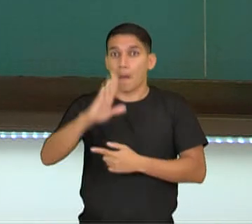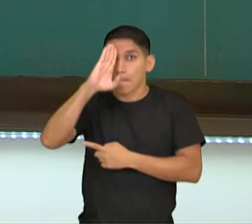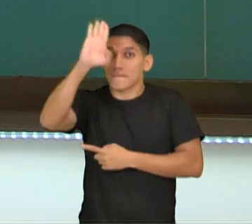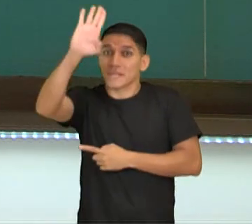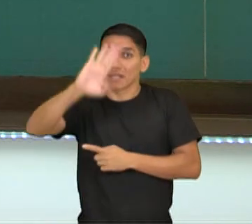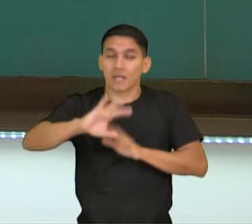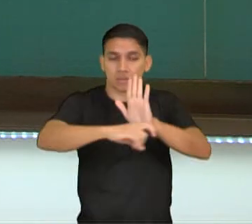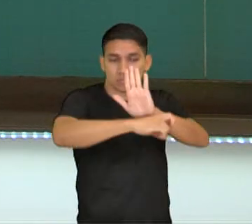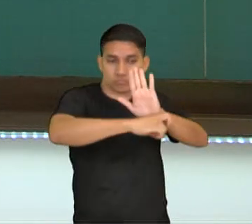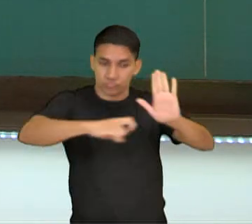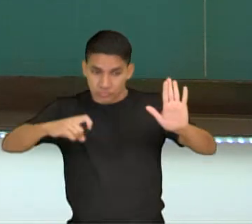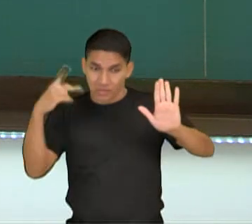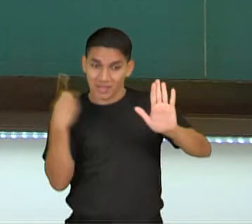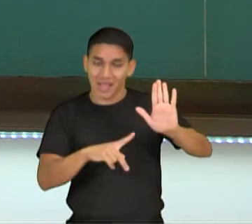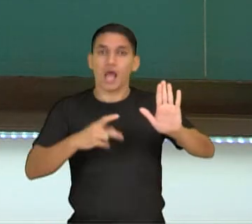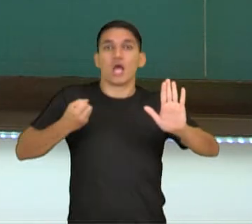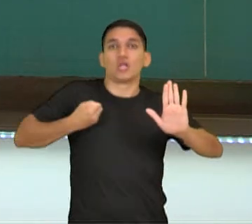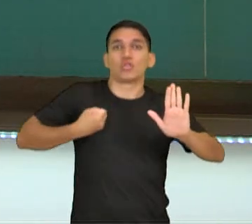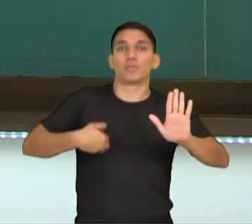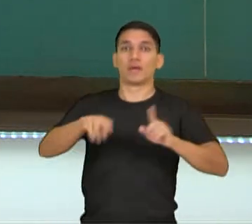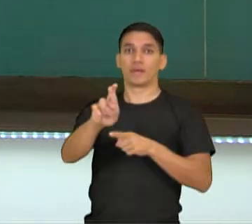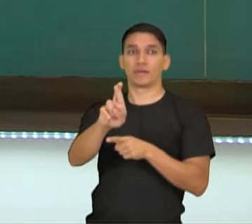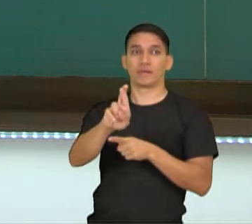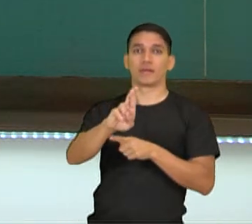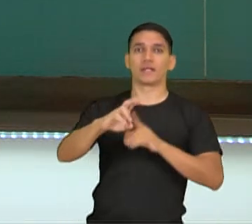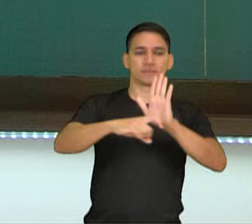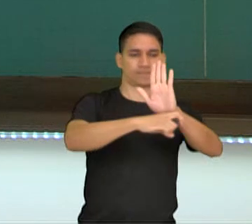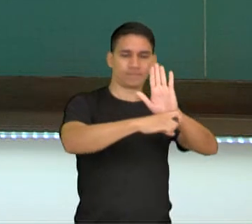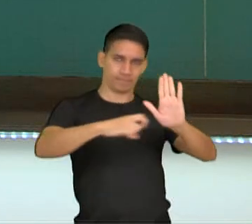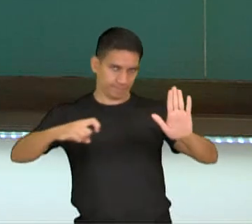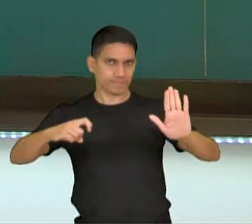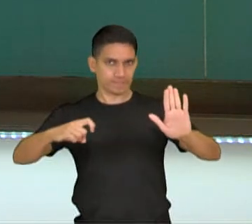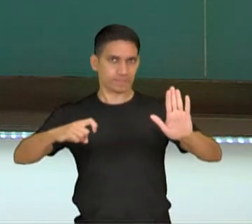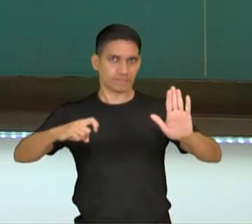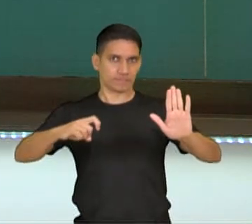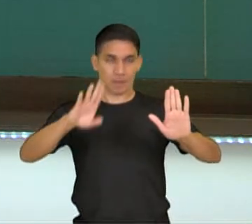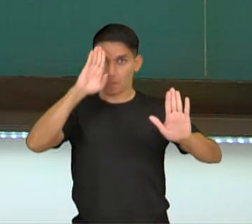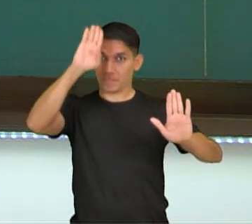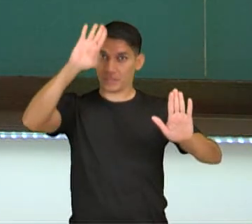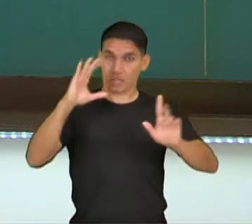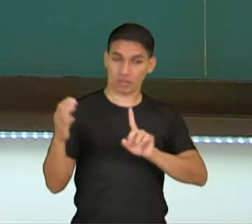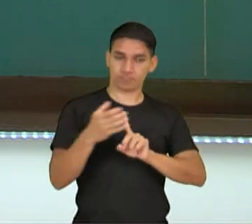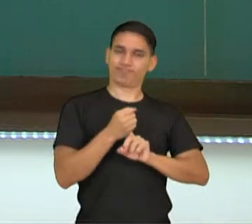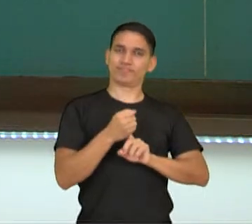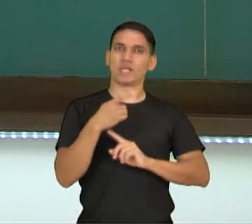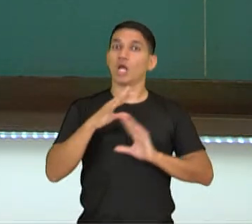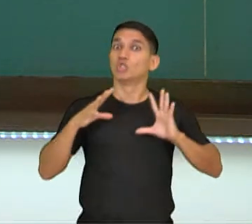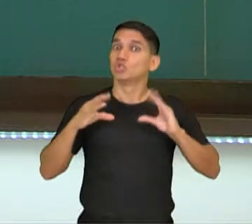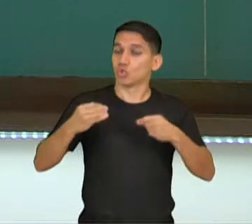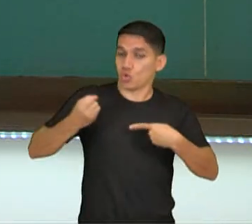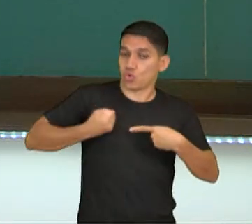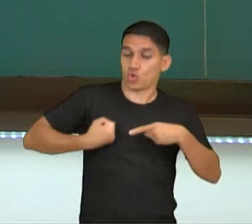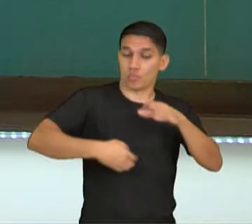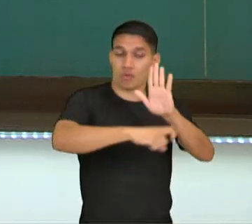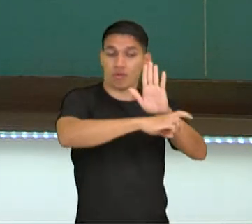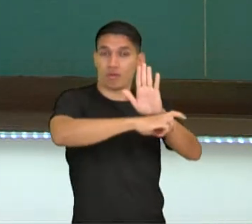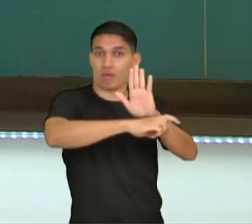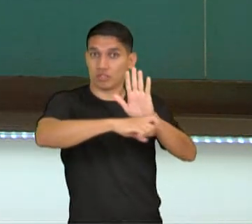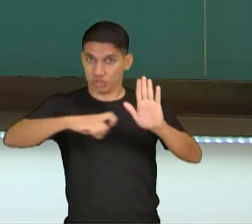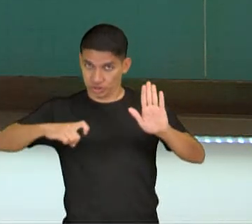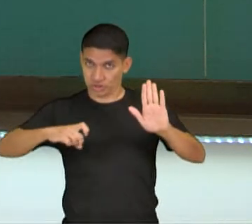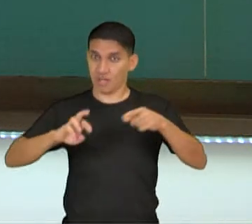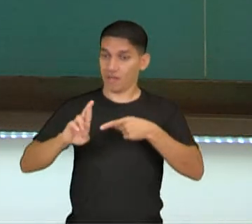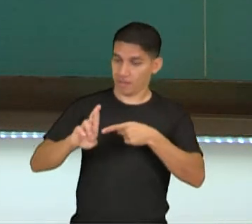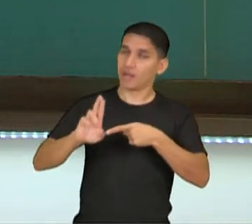todos os números reais, representados aqui no eixo X. Para todo número real, existe um